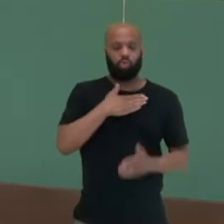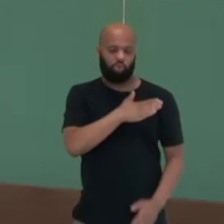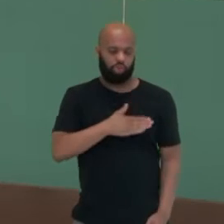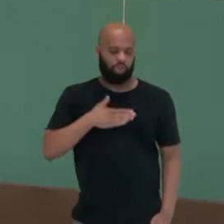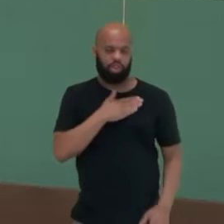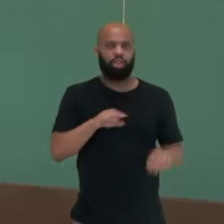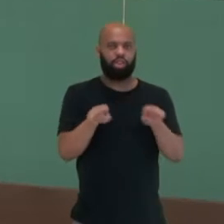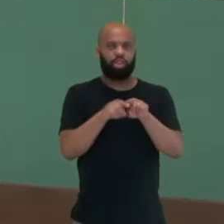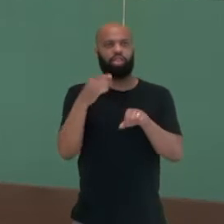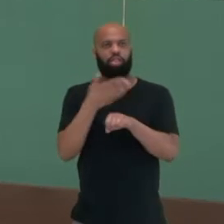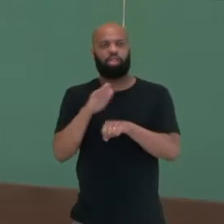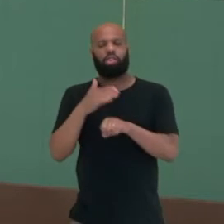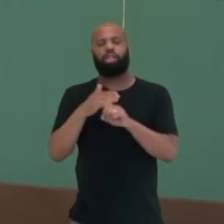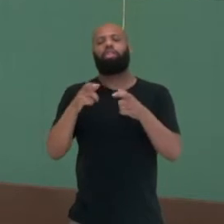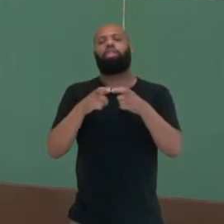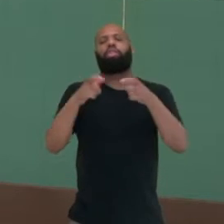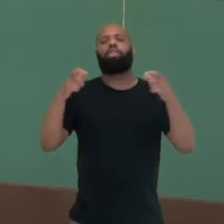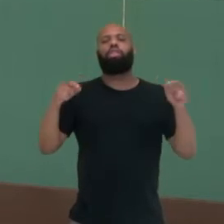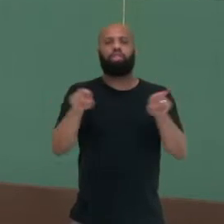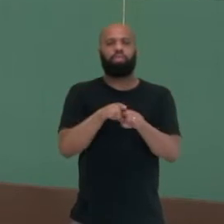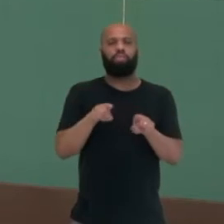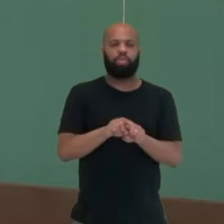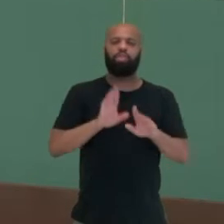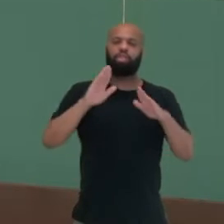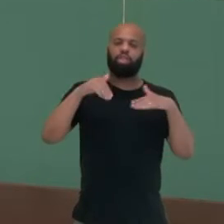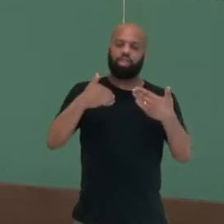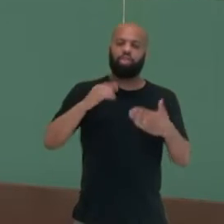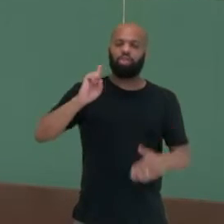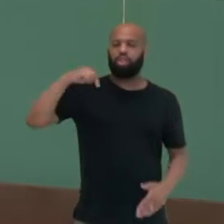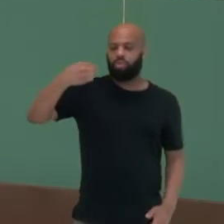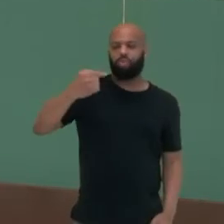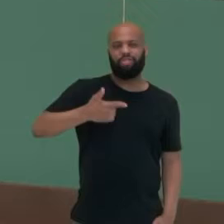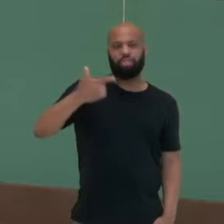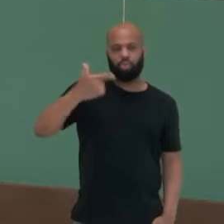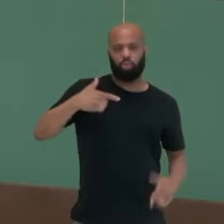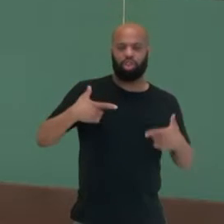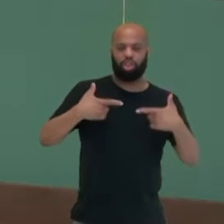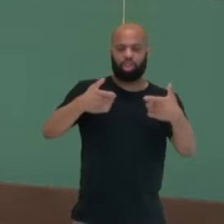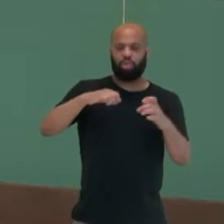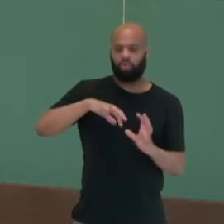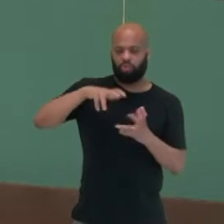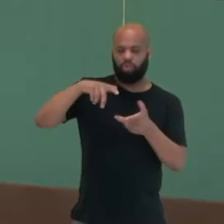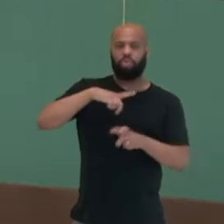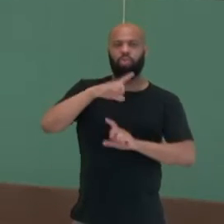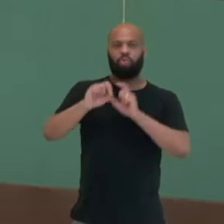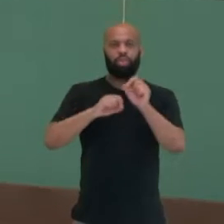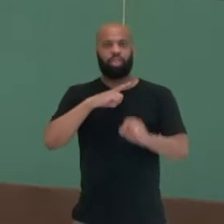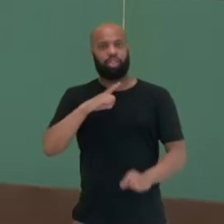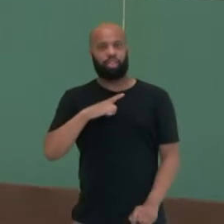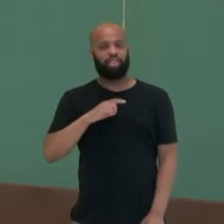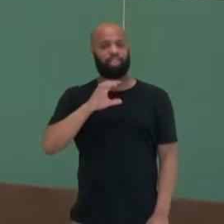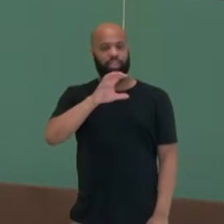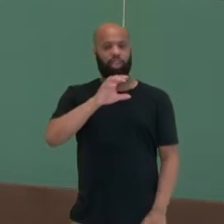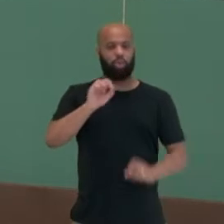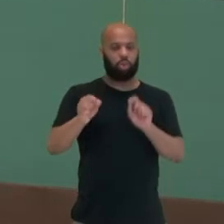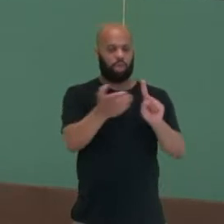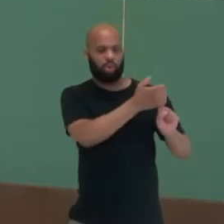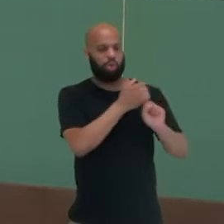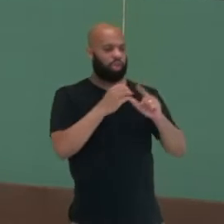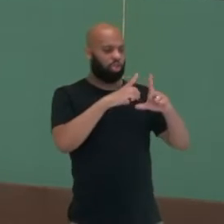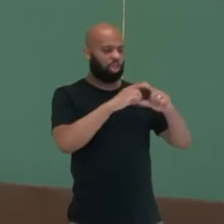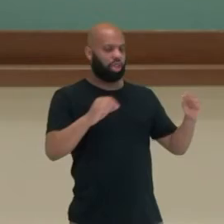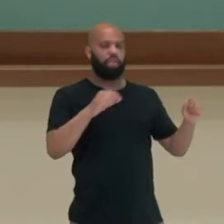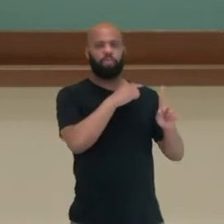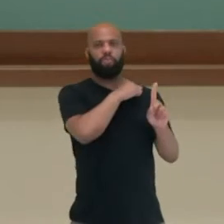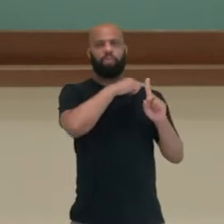prática, e foi só aumentando. Após a Segunda Guerra Mundial, as forças norte-americanas dominaram o Japão e proibiram